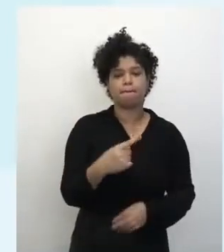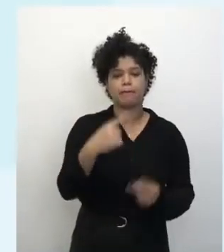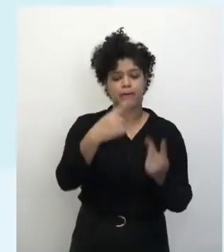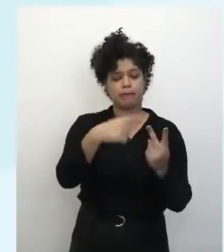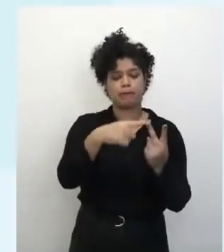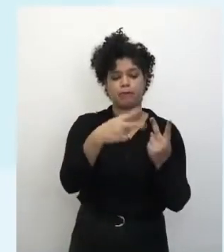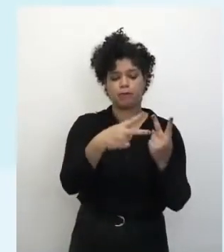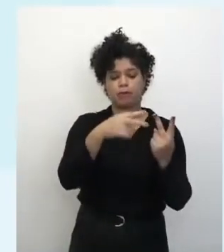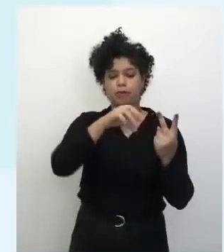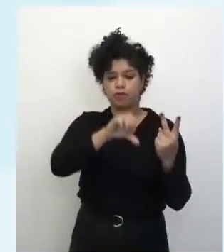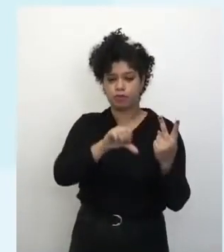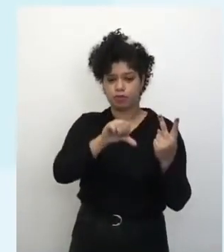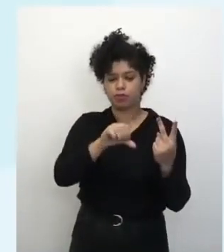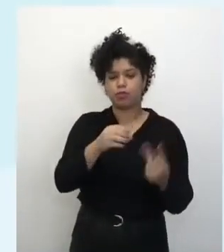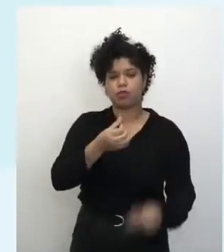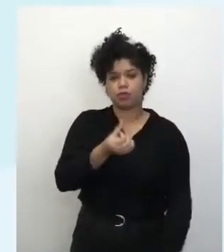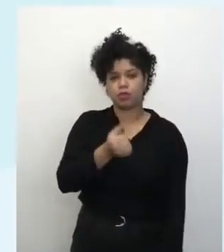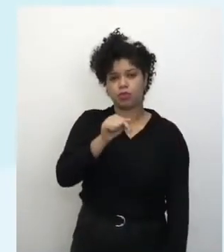de 29.